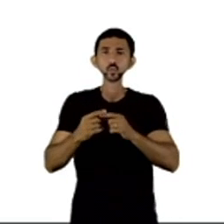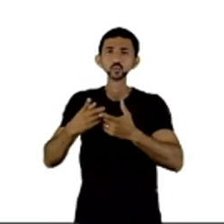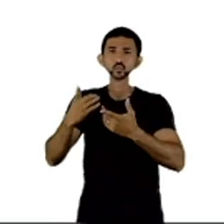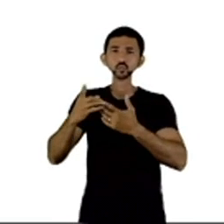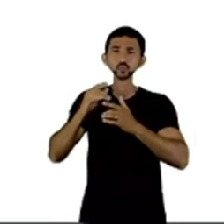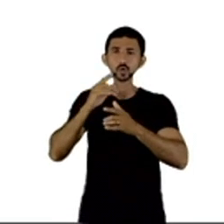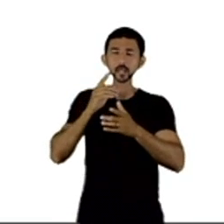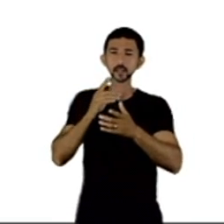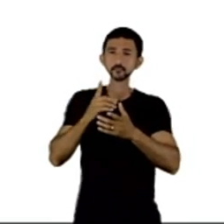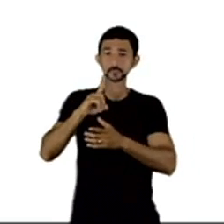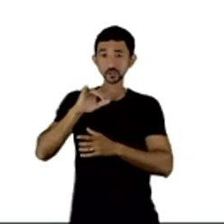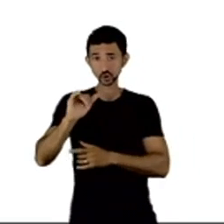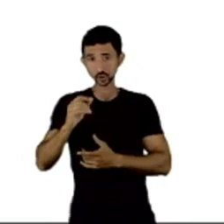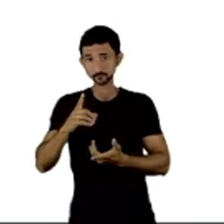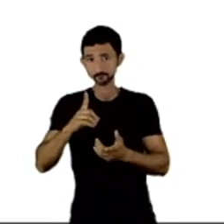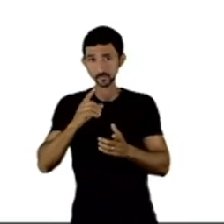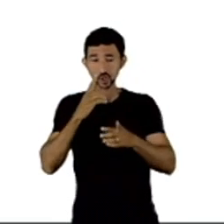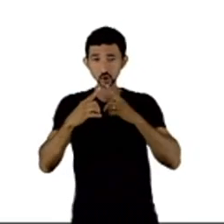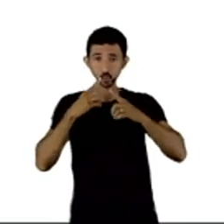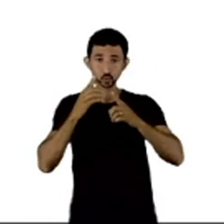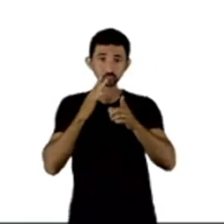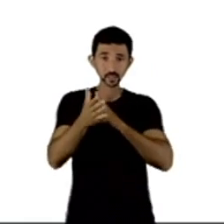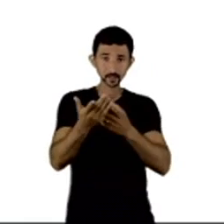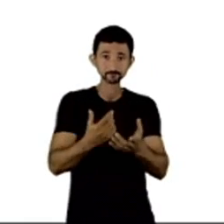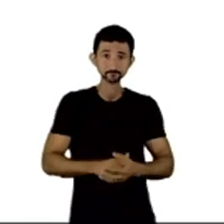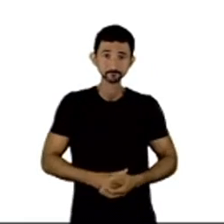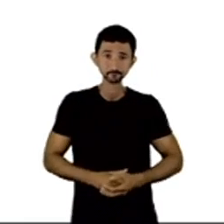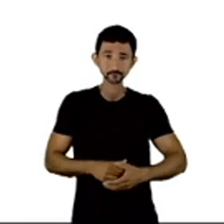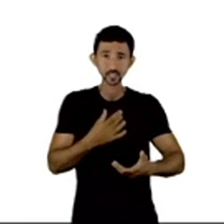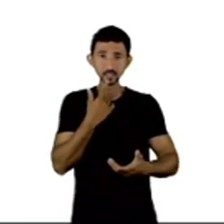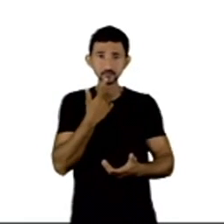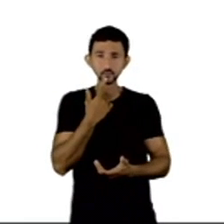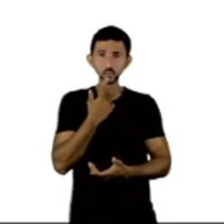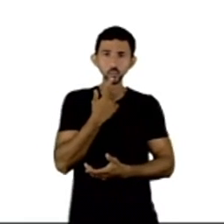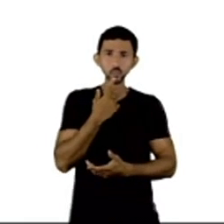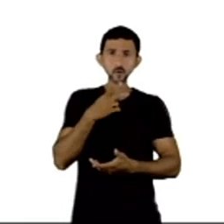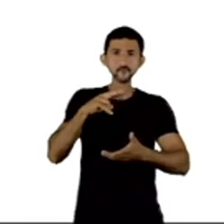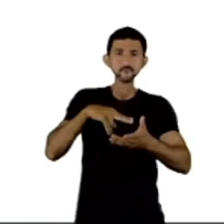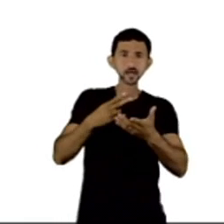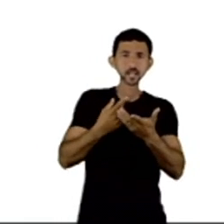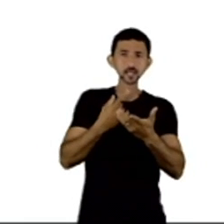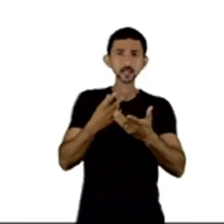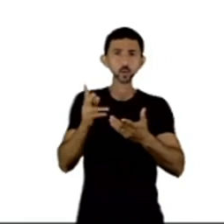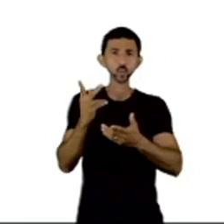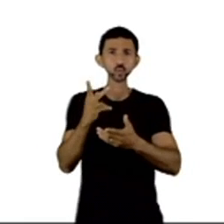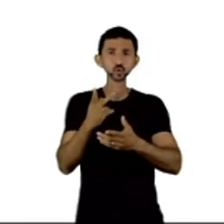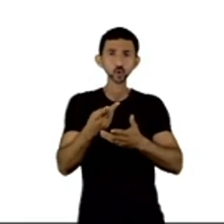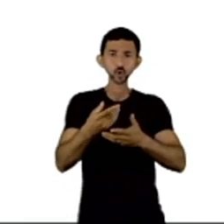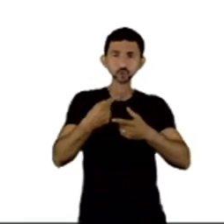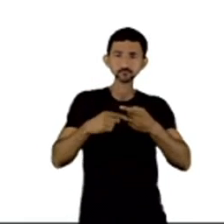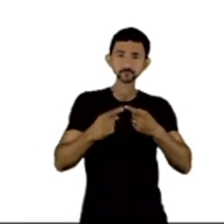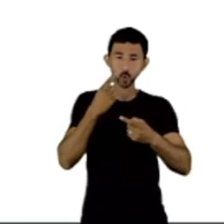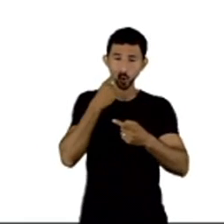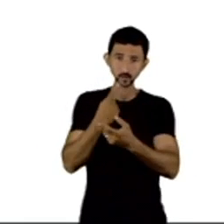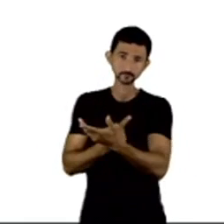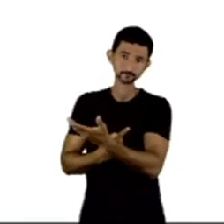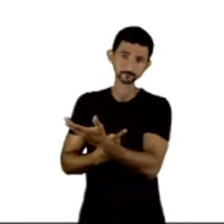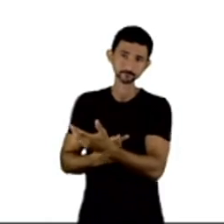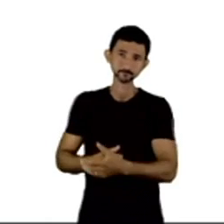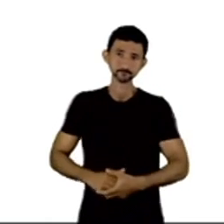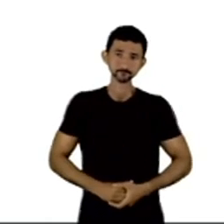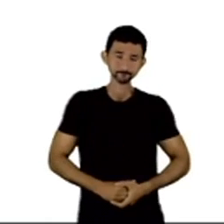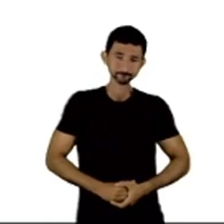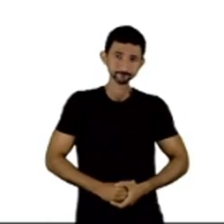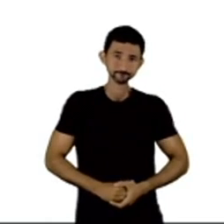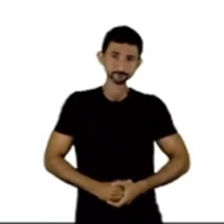discursos diretos. Mas se você desce um pouco mais e você lê comigo os discursos que estão abaixo,